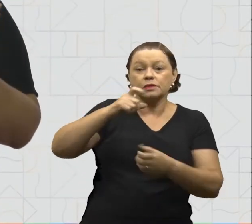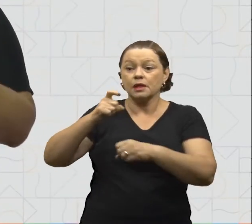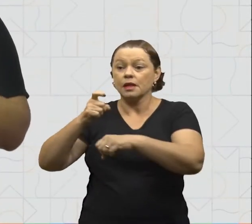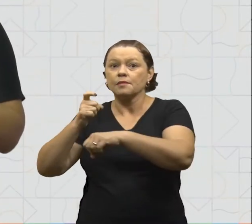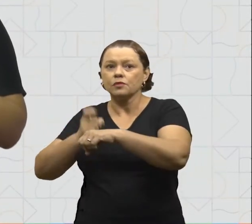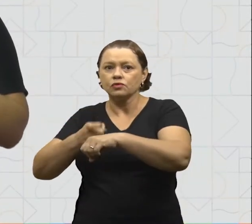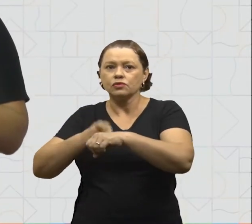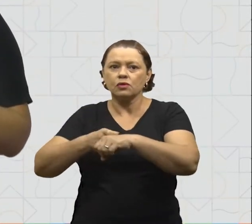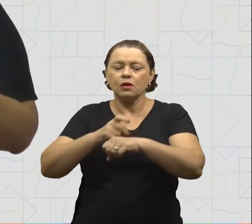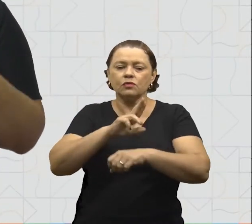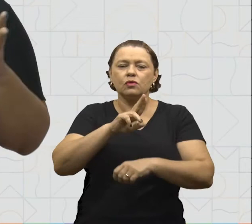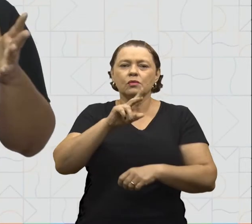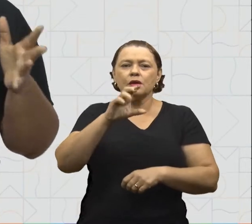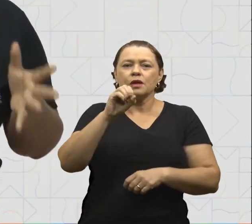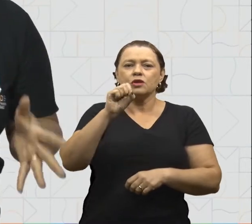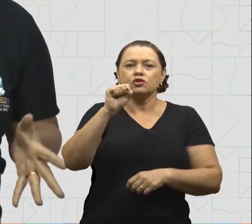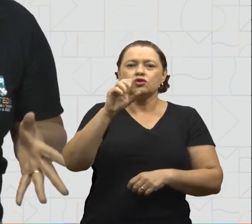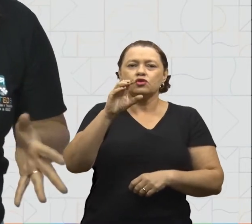chama-se